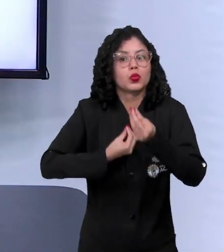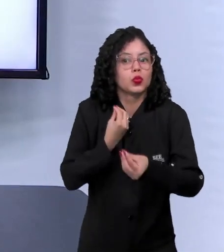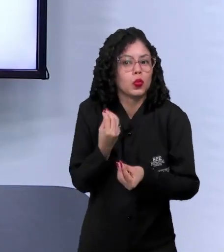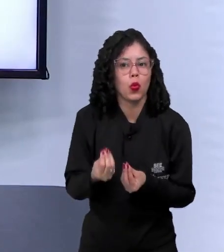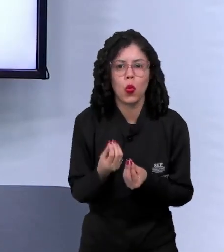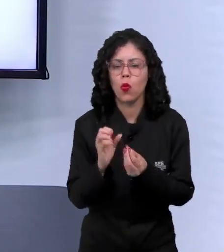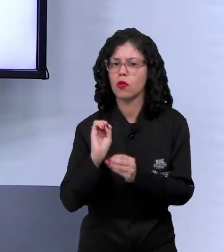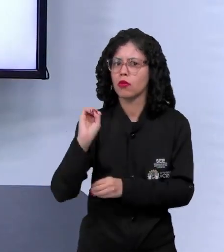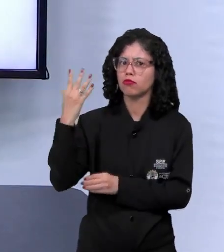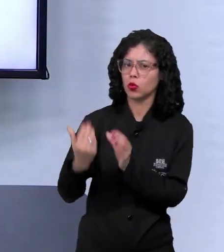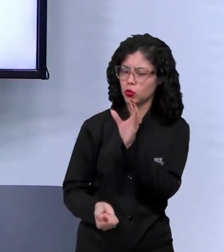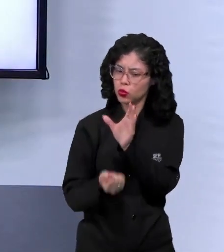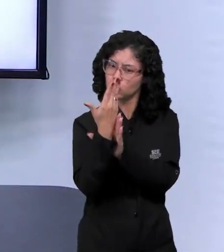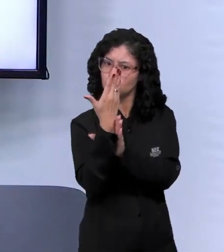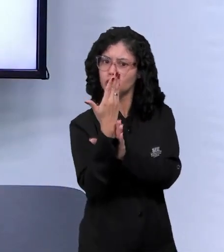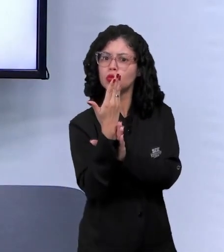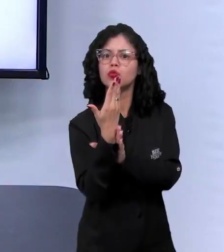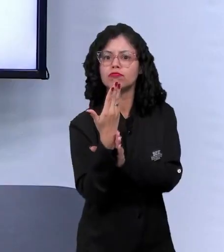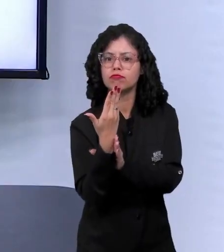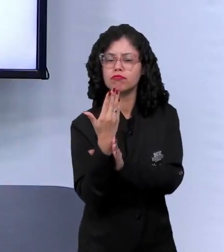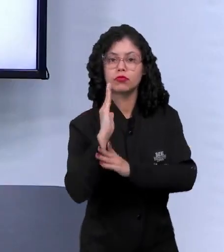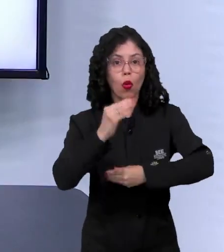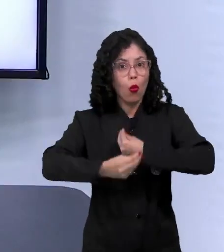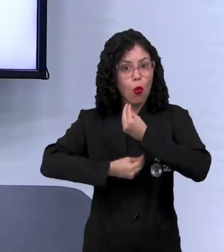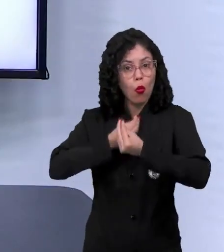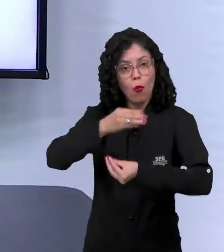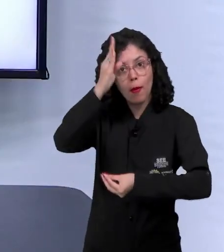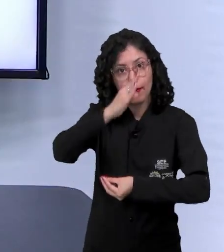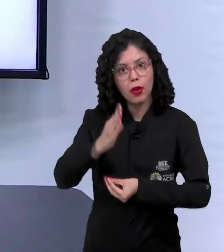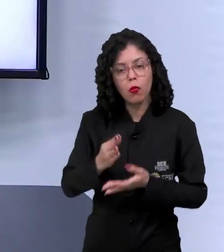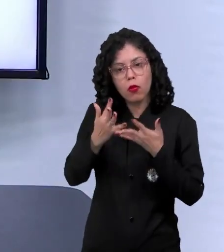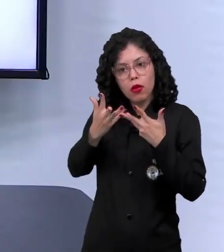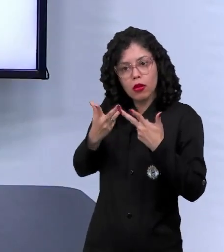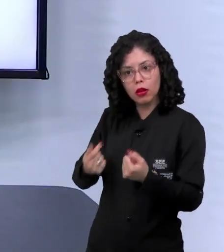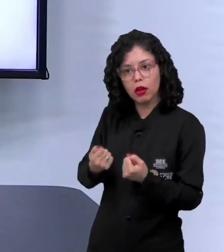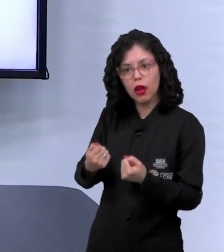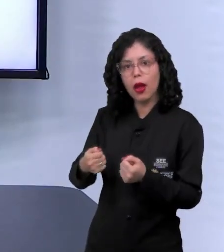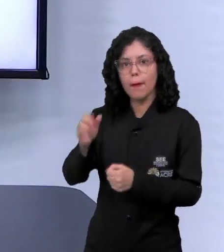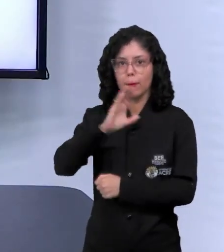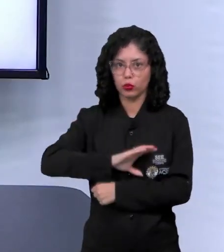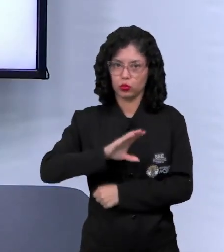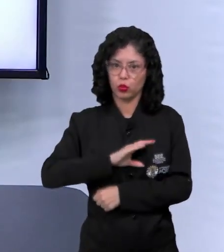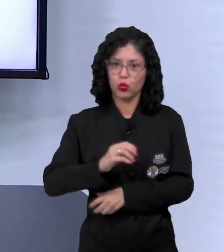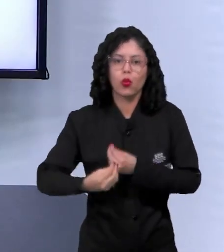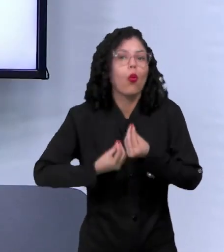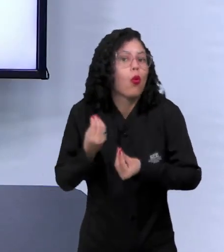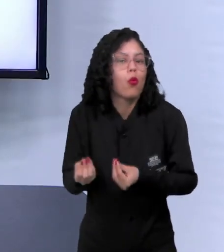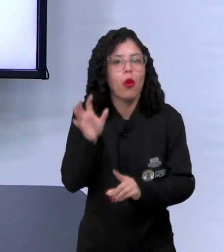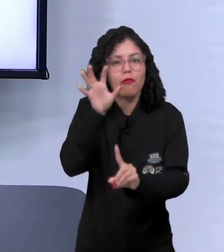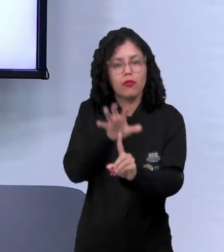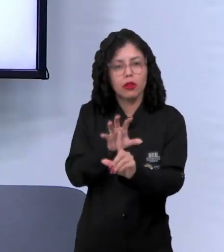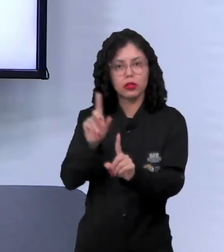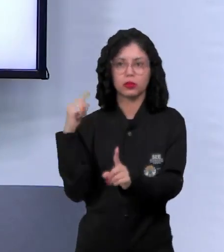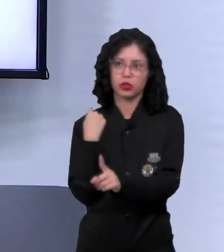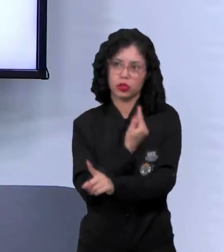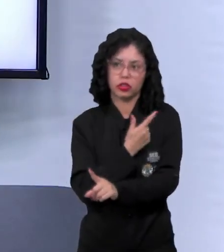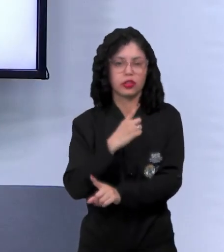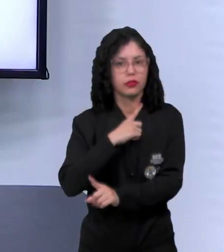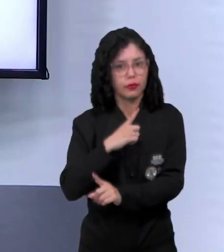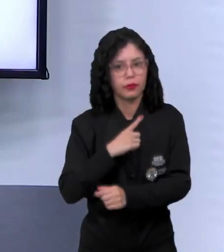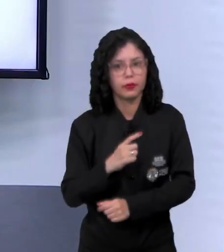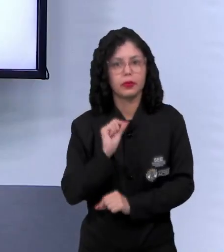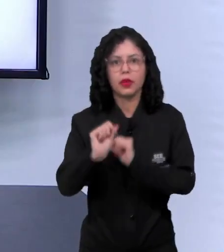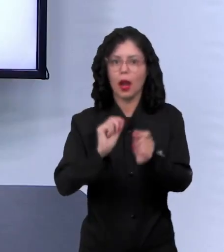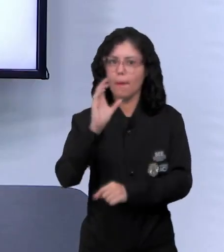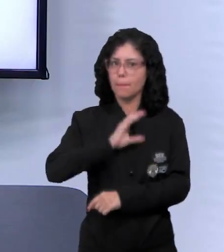se tornou um idioma? Como que o Brasil aderiu à linguagem? Qual a influência nós tivemos? Será que